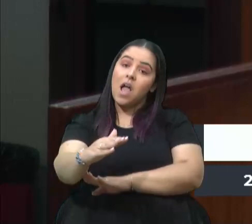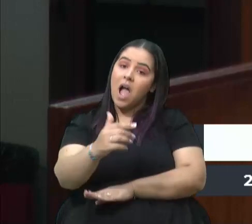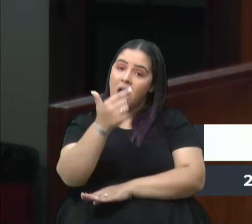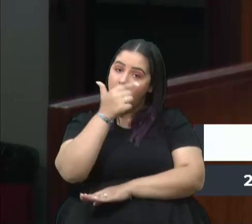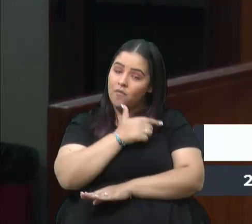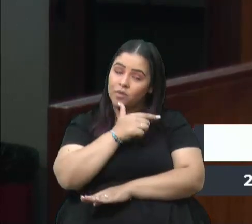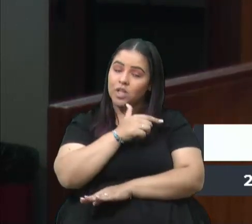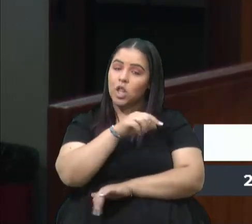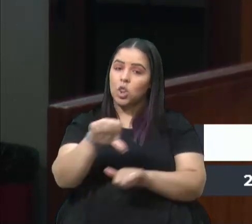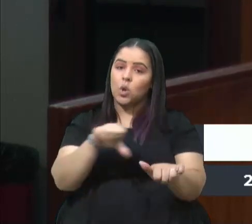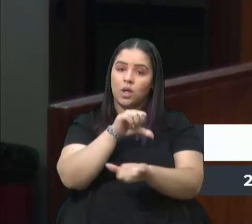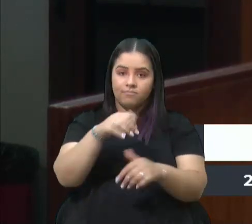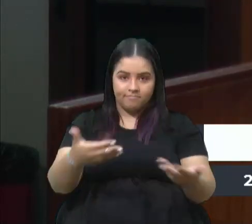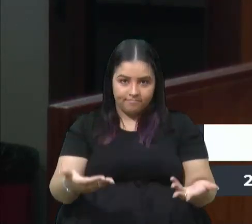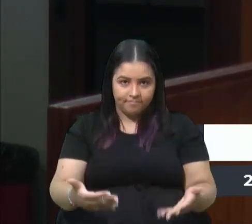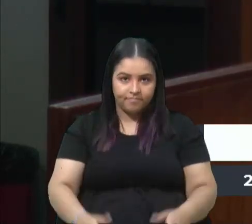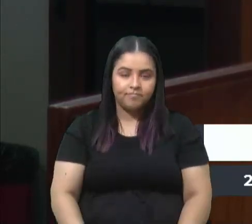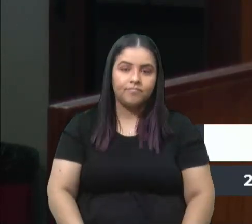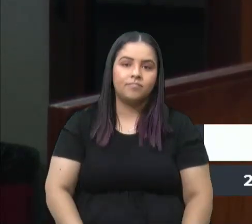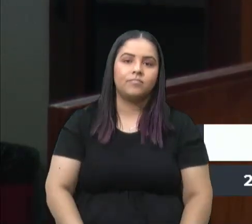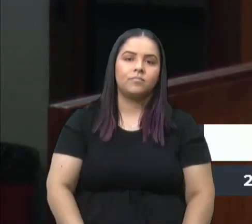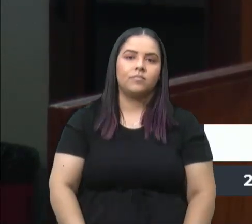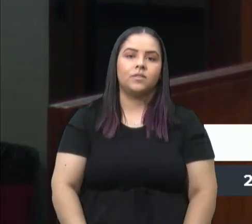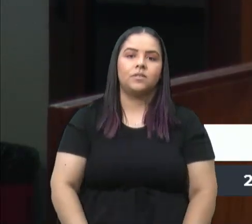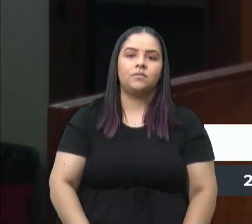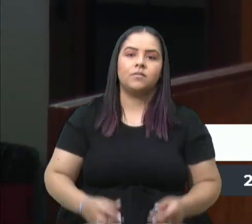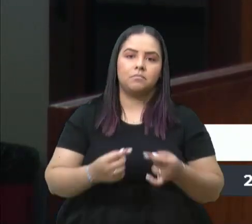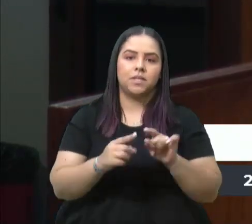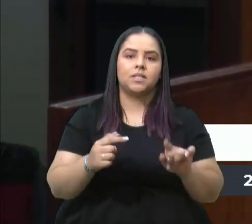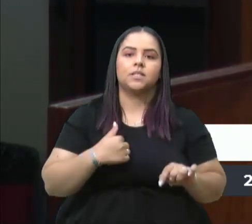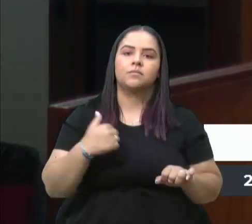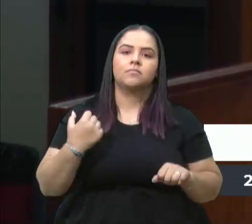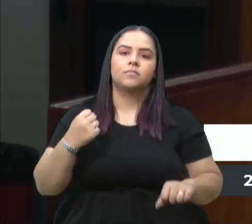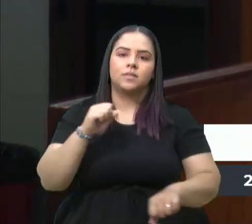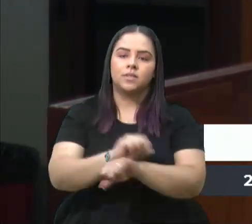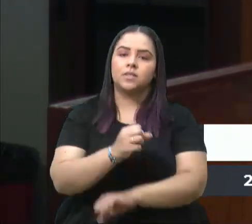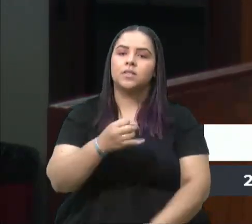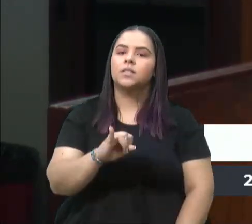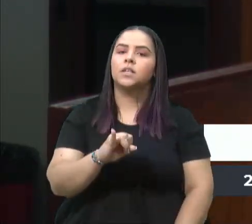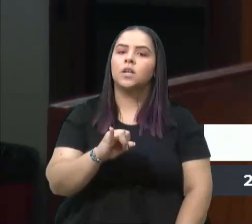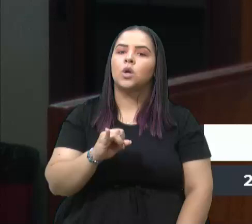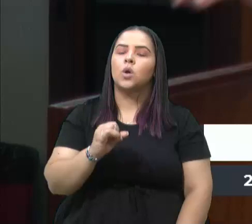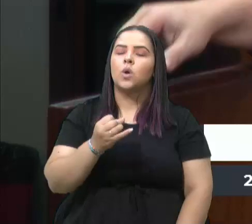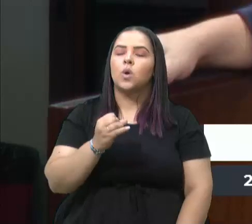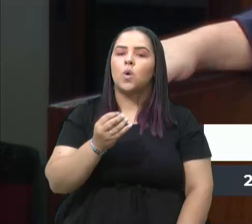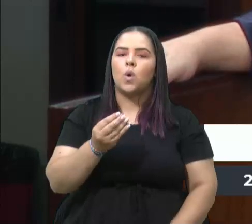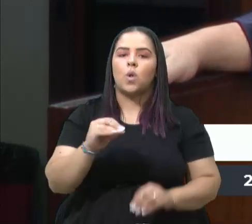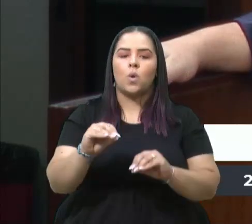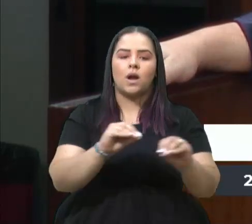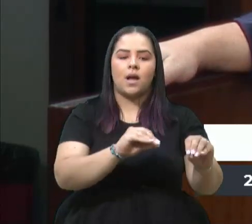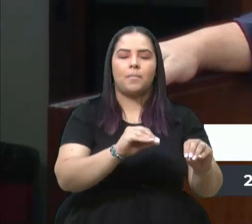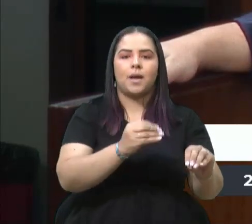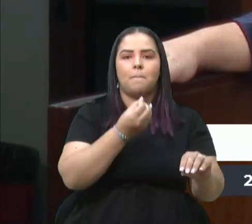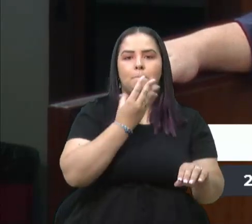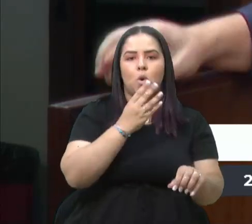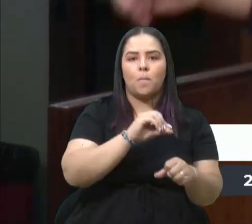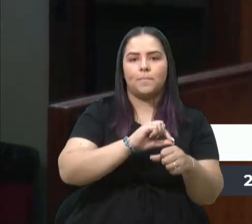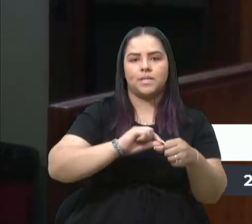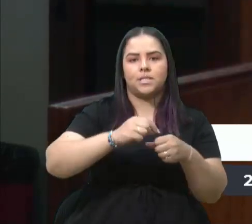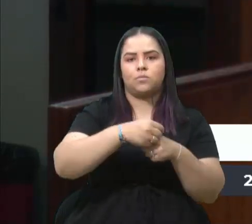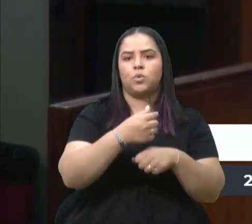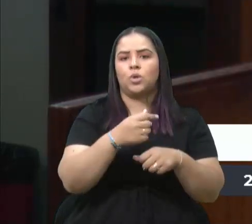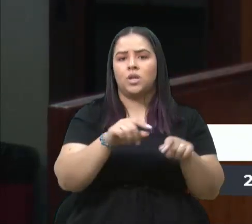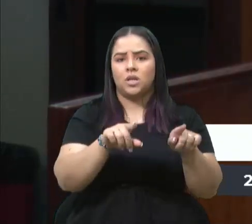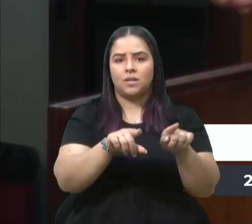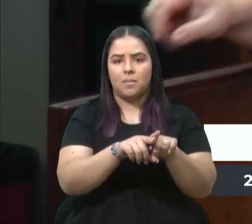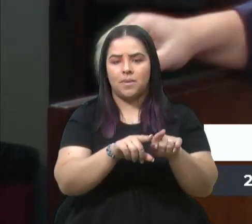quilômetro onde vai ser instalado, né? Mas eu espero que, se botar para Bom Princípio, o de Bom Princípio faça a mesma coisa. E o de Flores